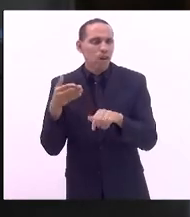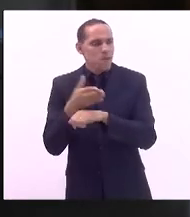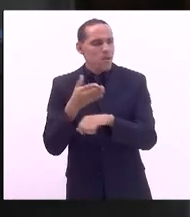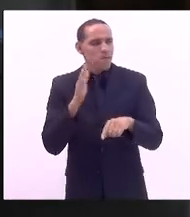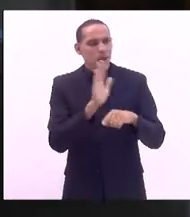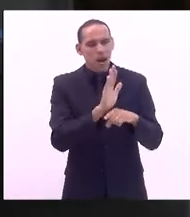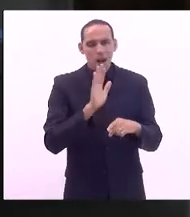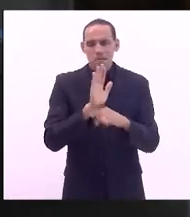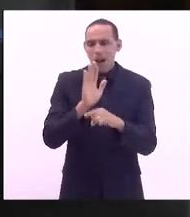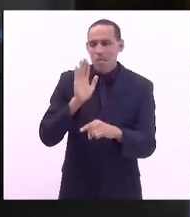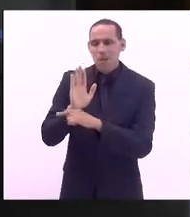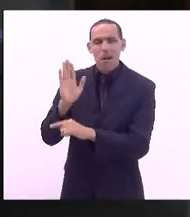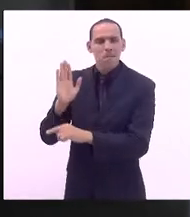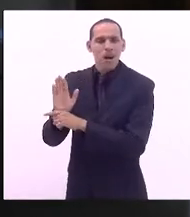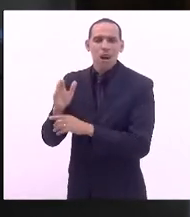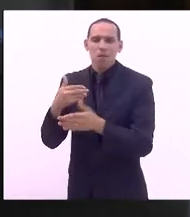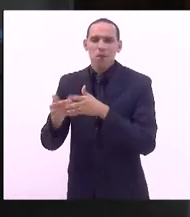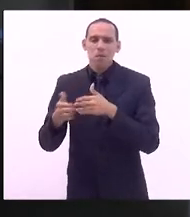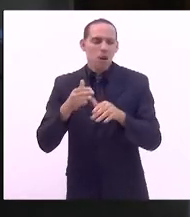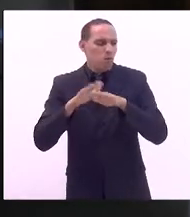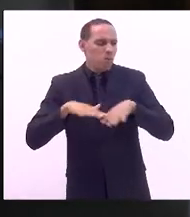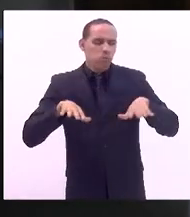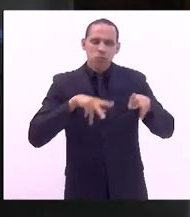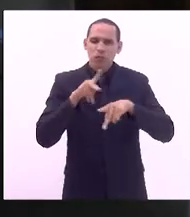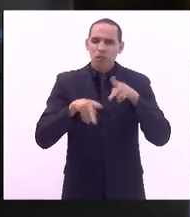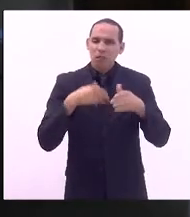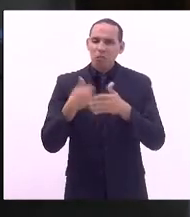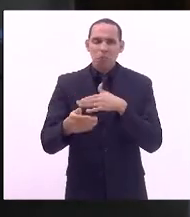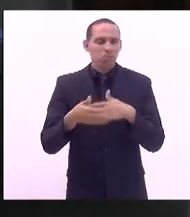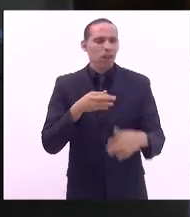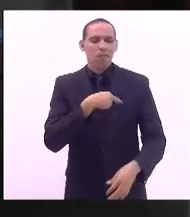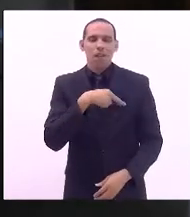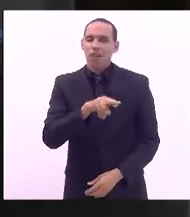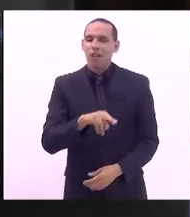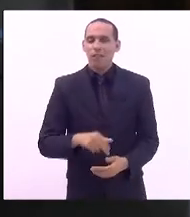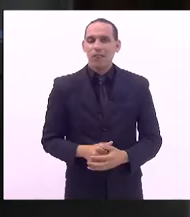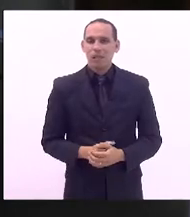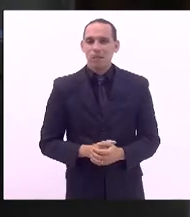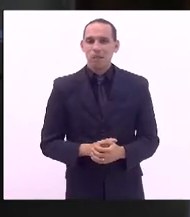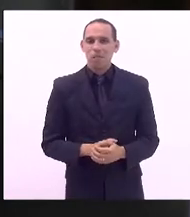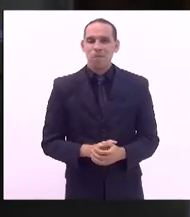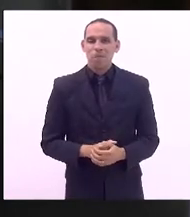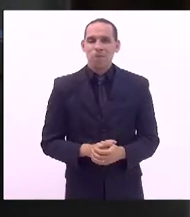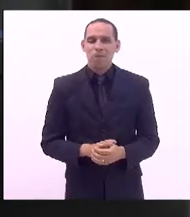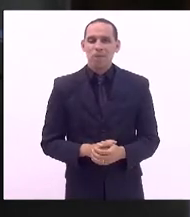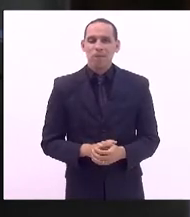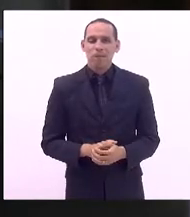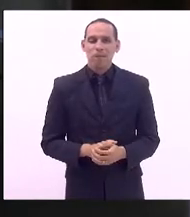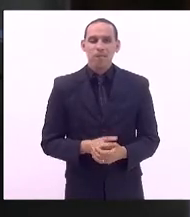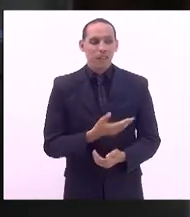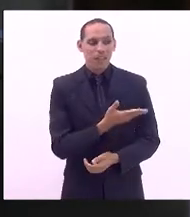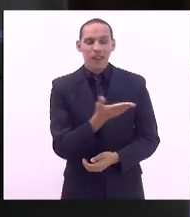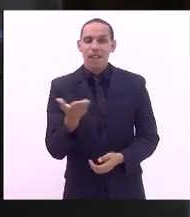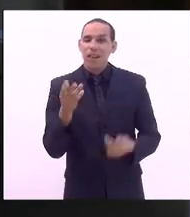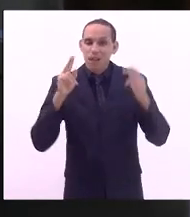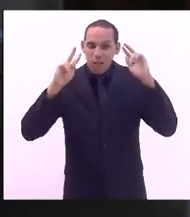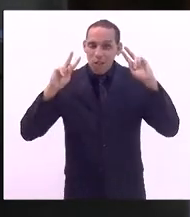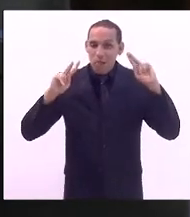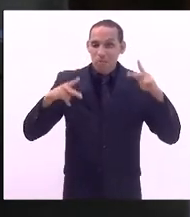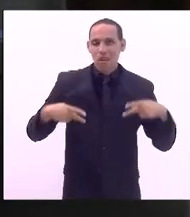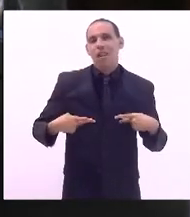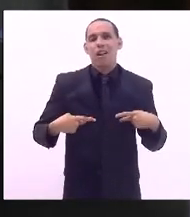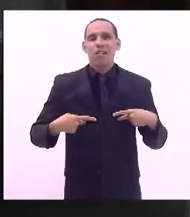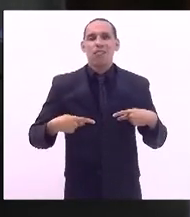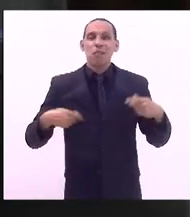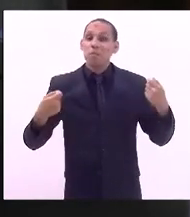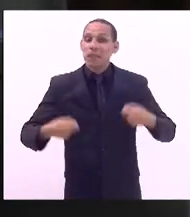toda a população independente qual era a religião delas serão eram seres humanos pessoas